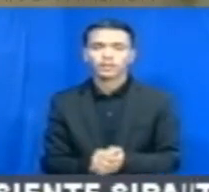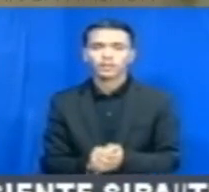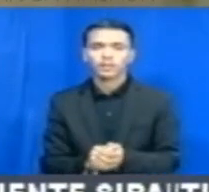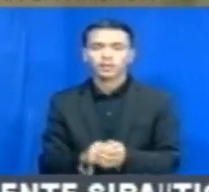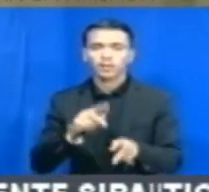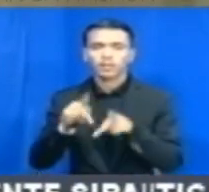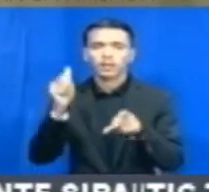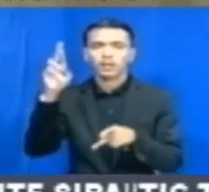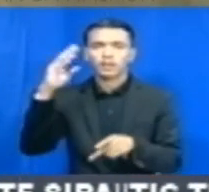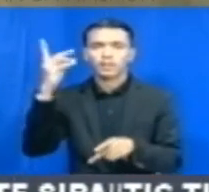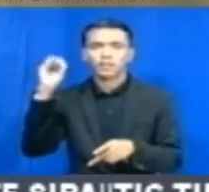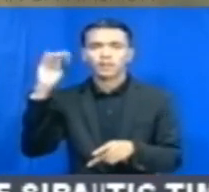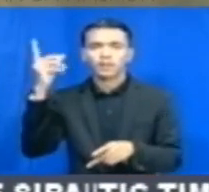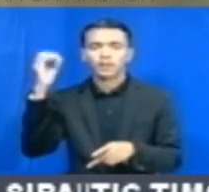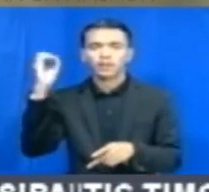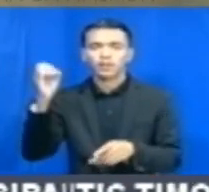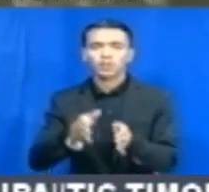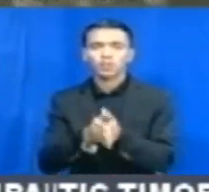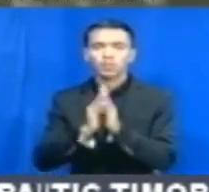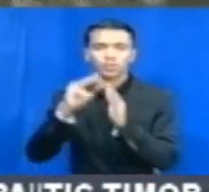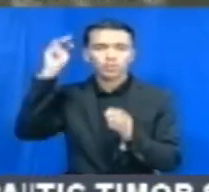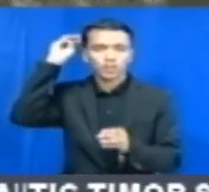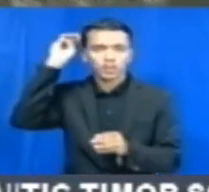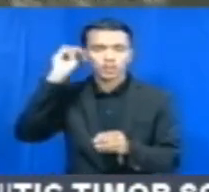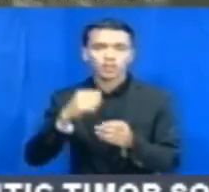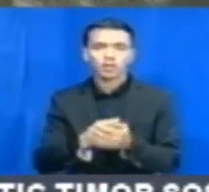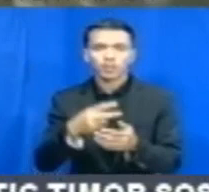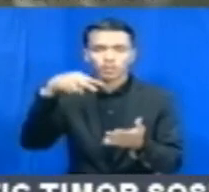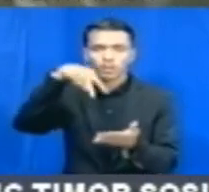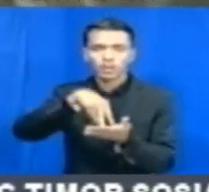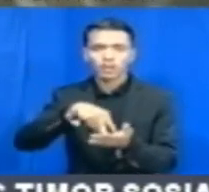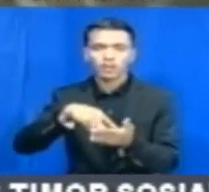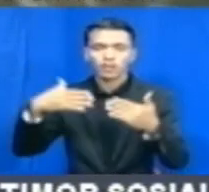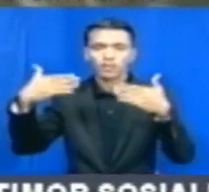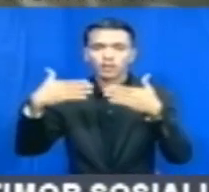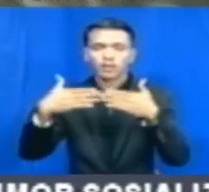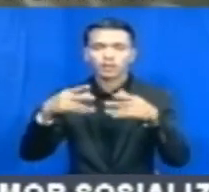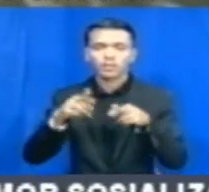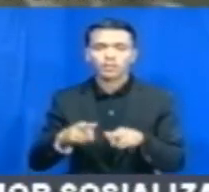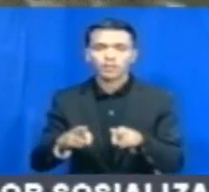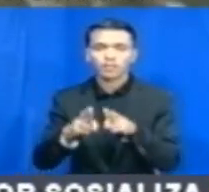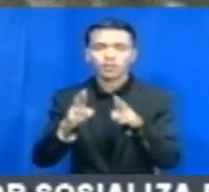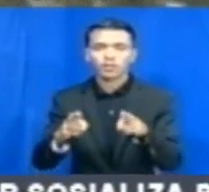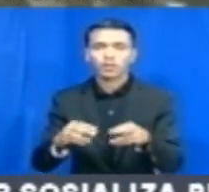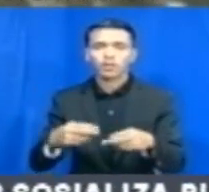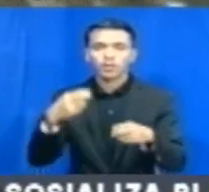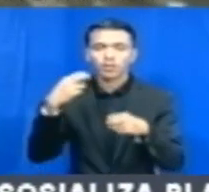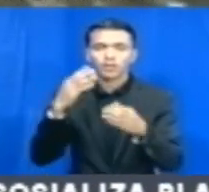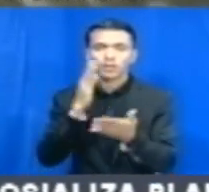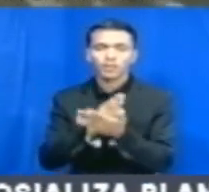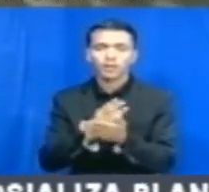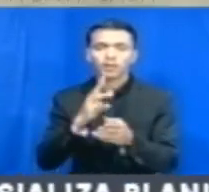Abitante Armindo da Costa, husu ministério relevante, atu hari baraz emba mota luga asa, hode vita